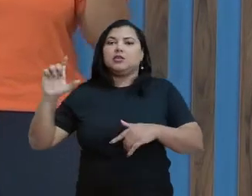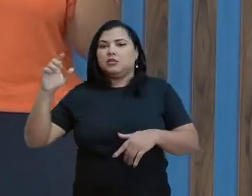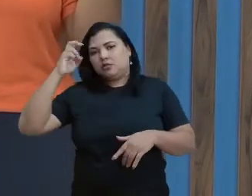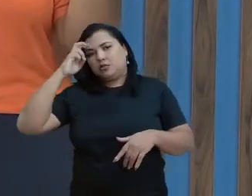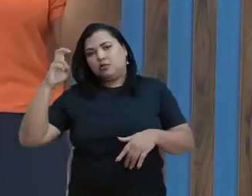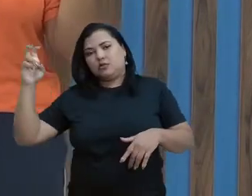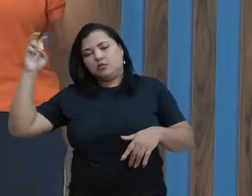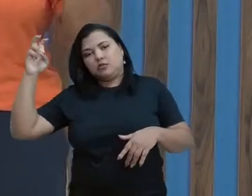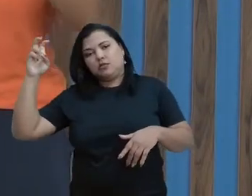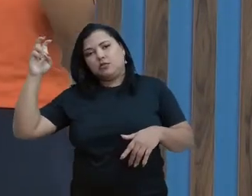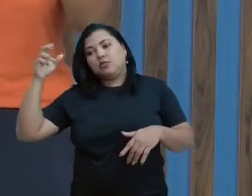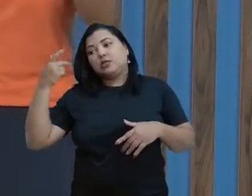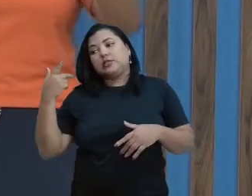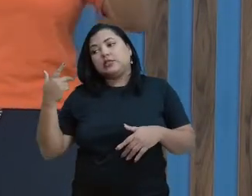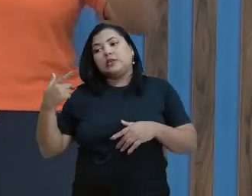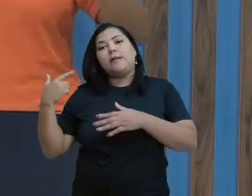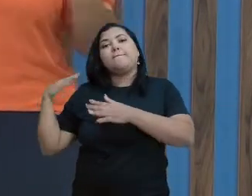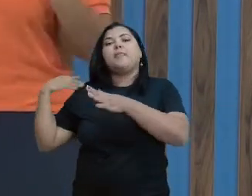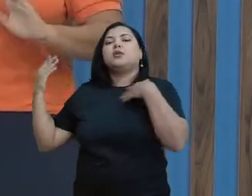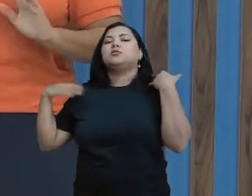uma oração inteira, tipo,